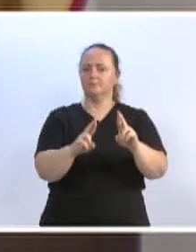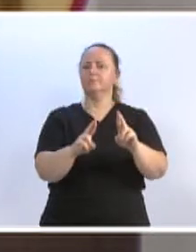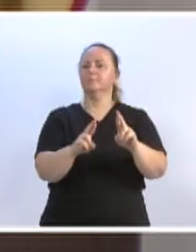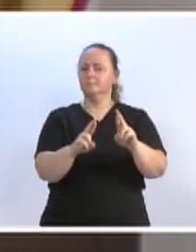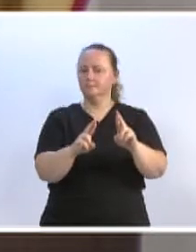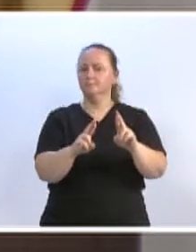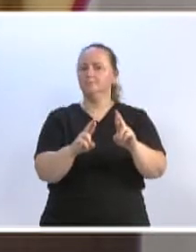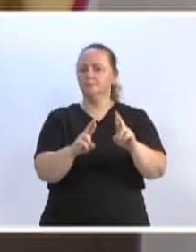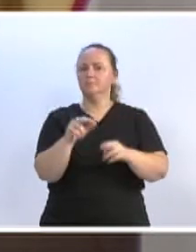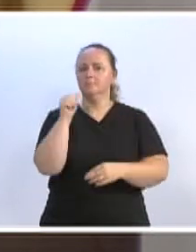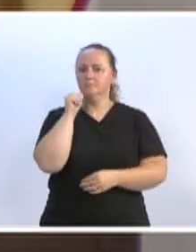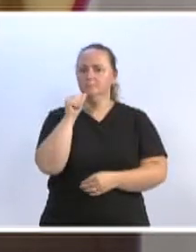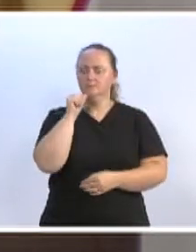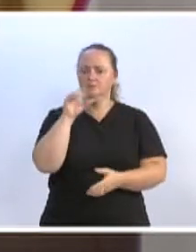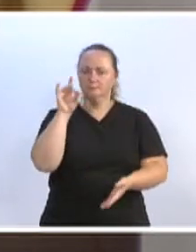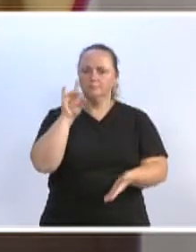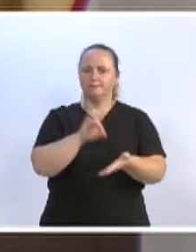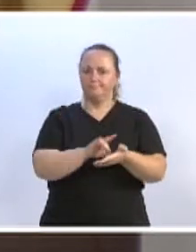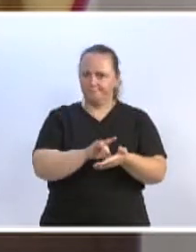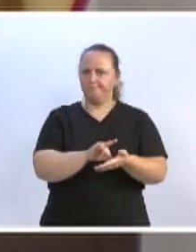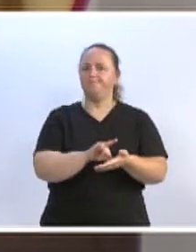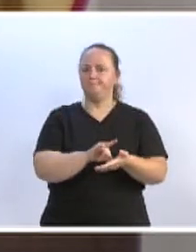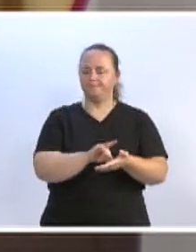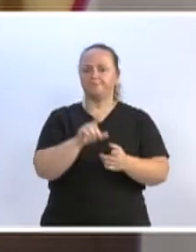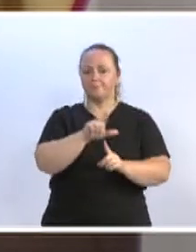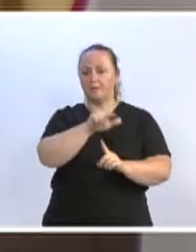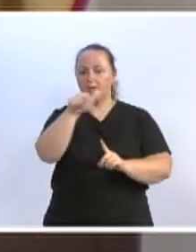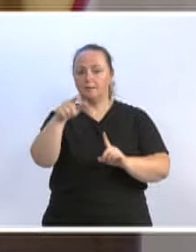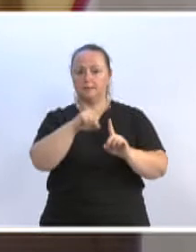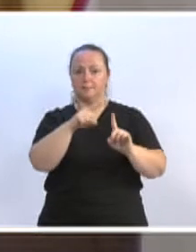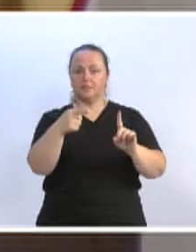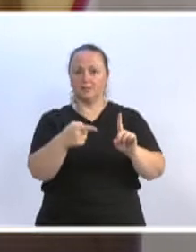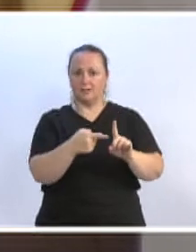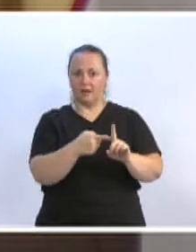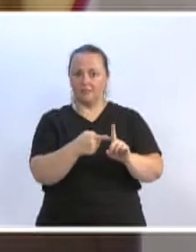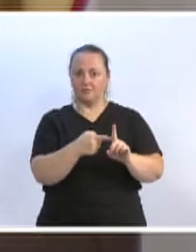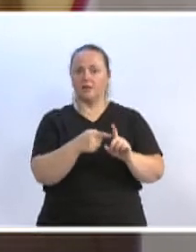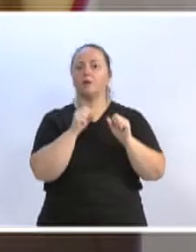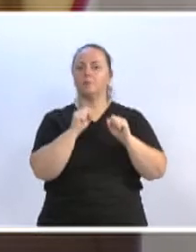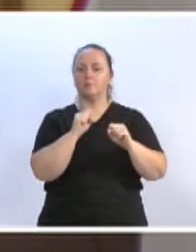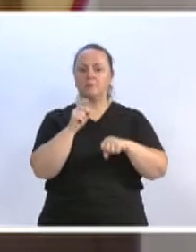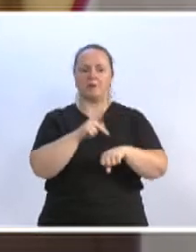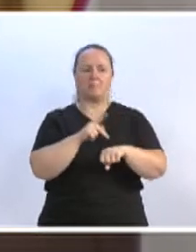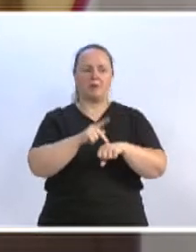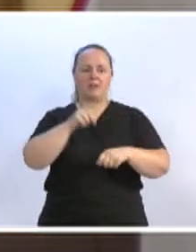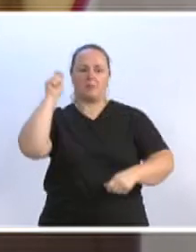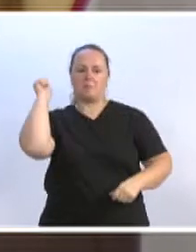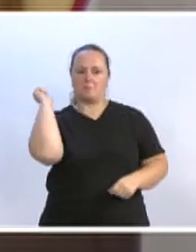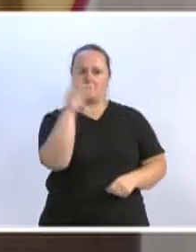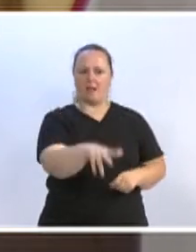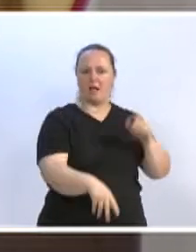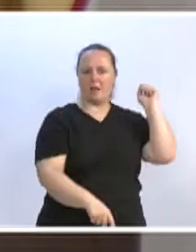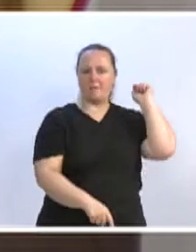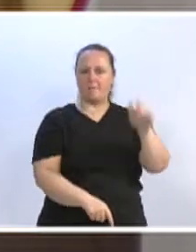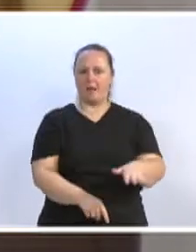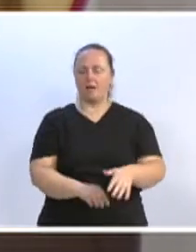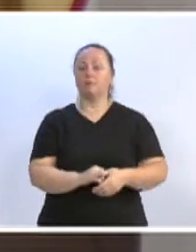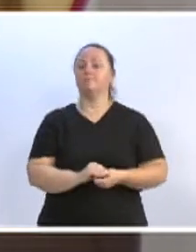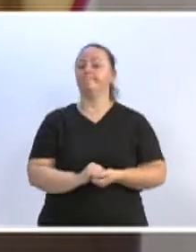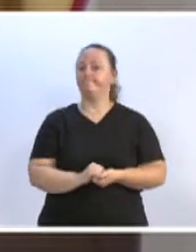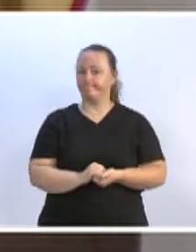significava a mulher que depois também ficava grávida, ainda era apedrejada. Não cometerás